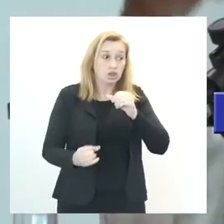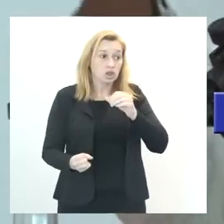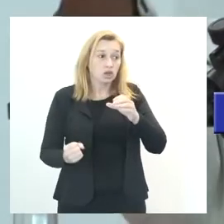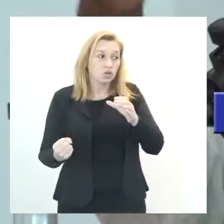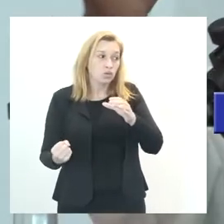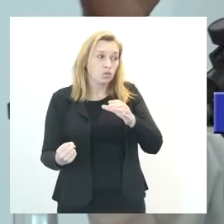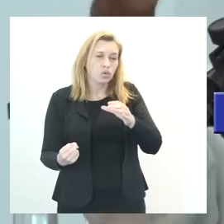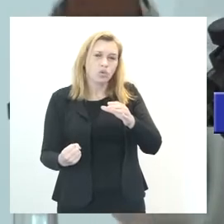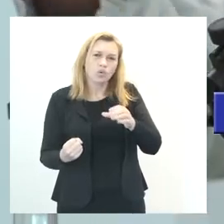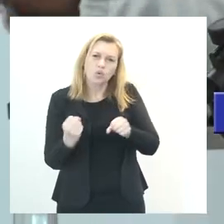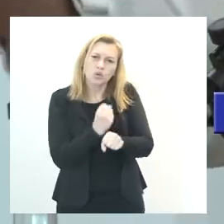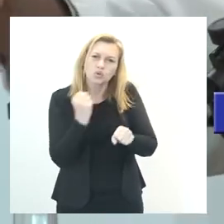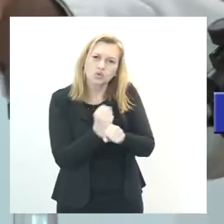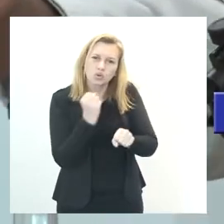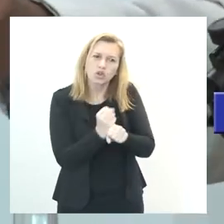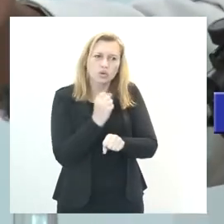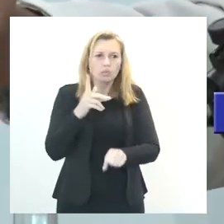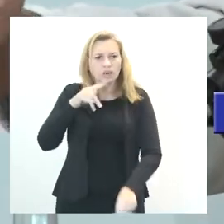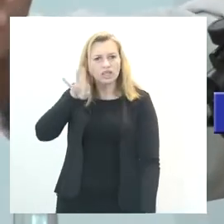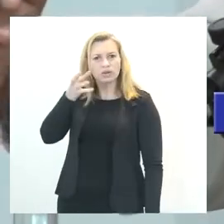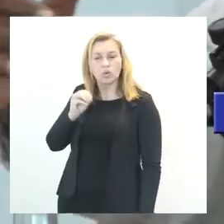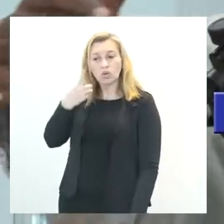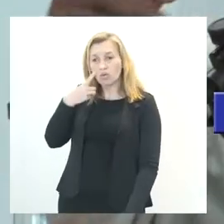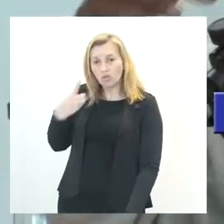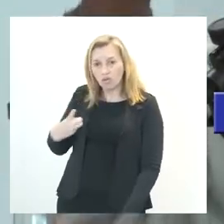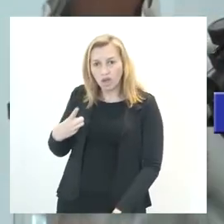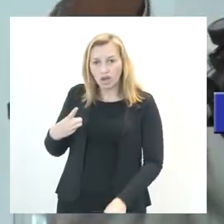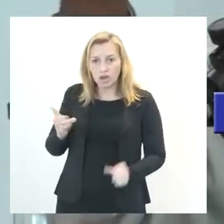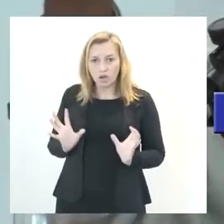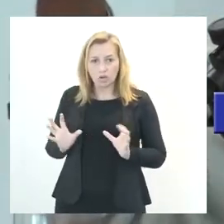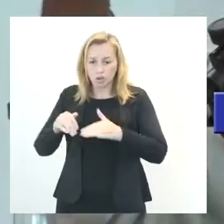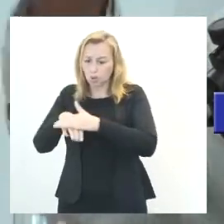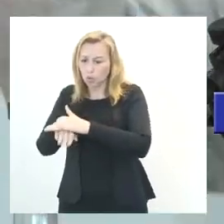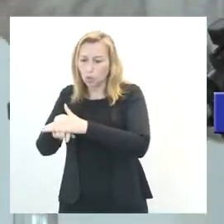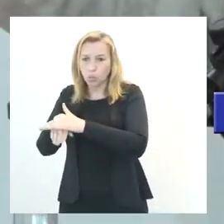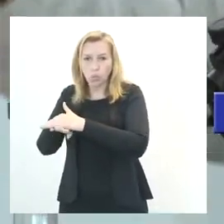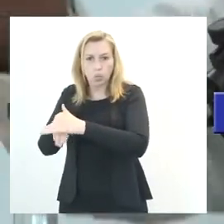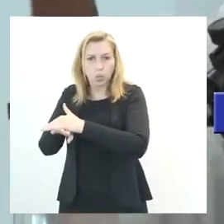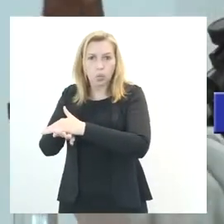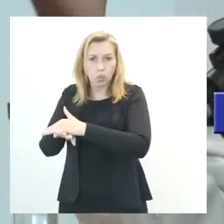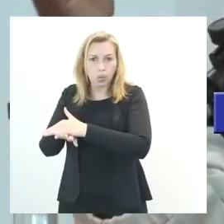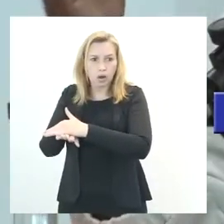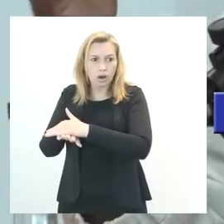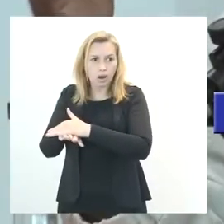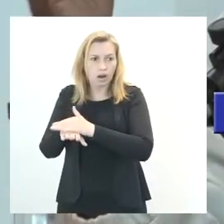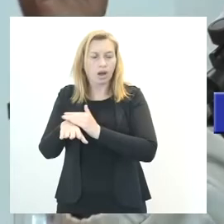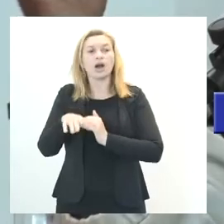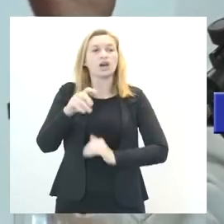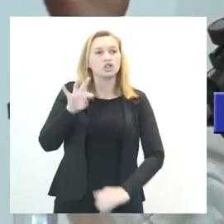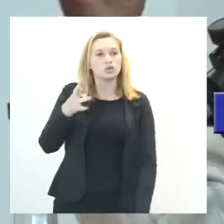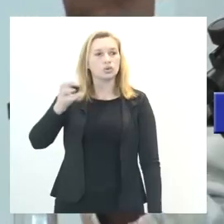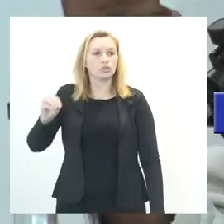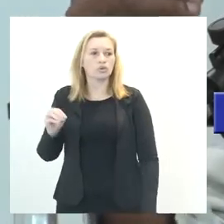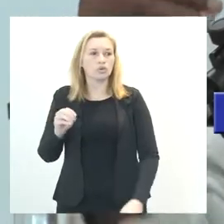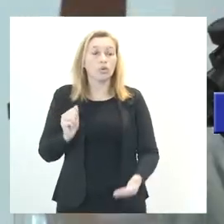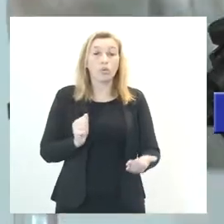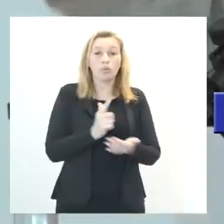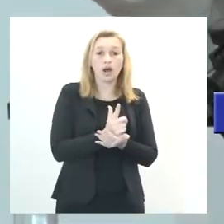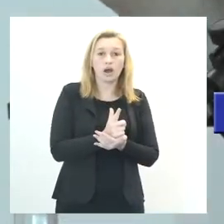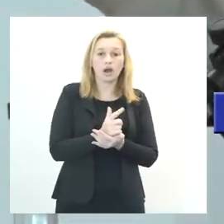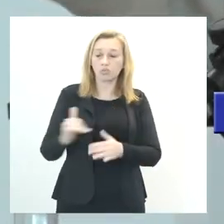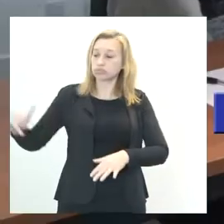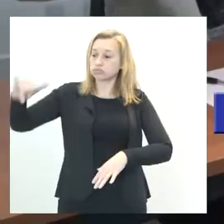ver o invepar acumular Luxio astronômicos ao ponto de comprar o ponto de Guarulhos